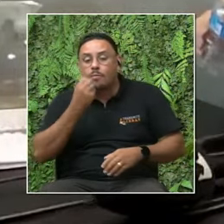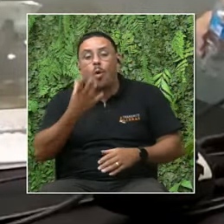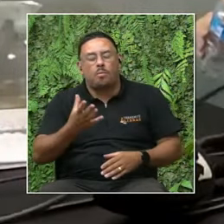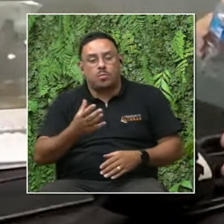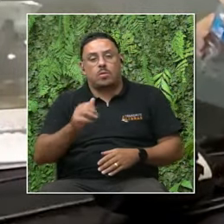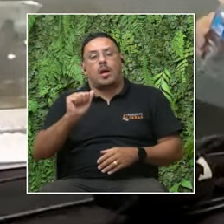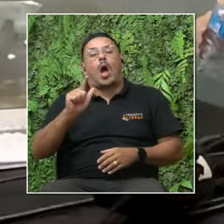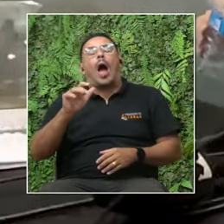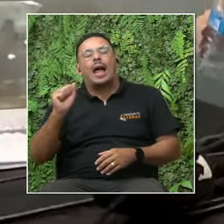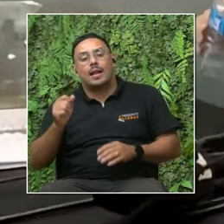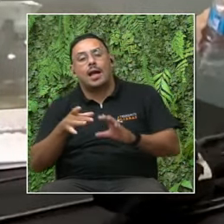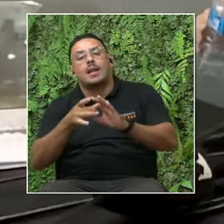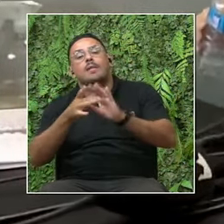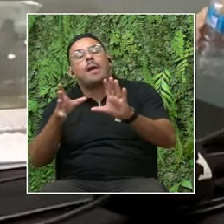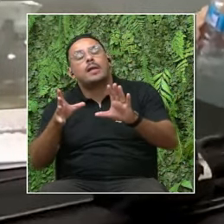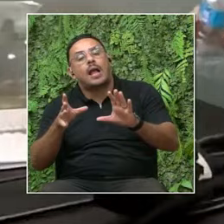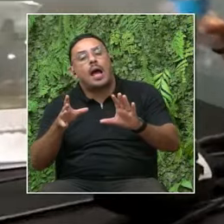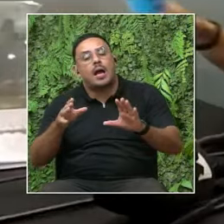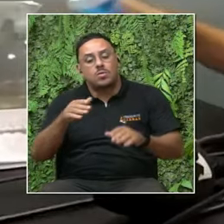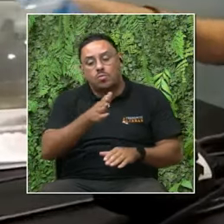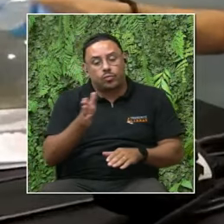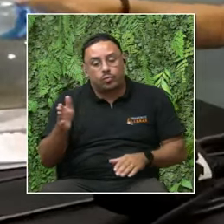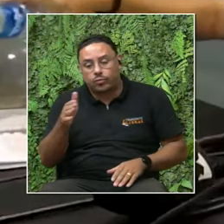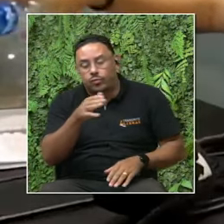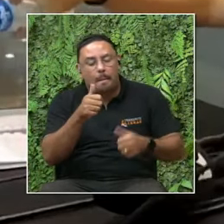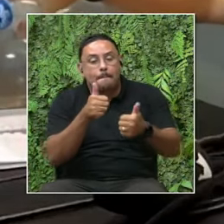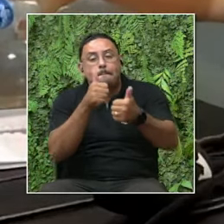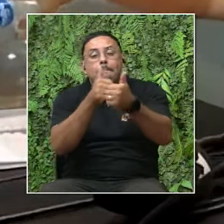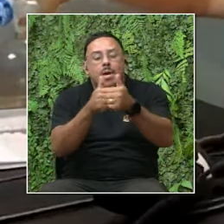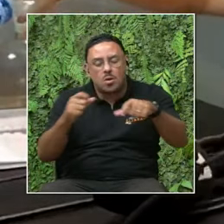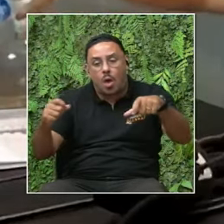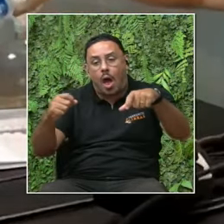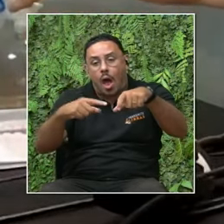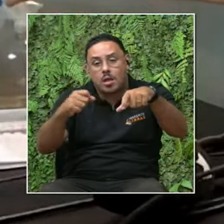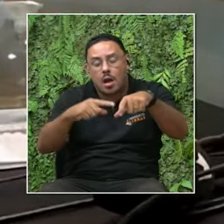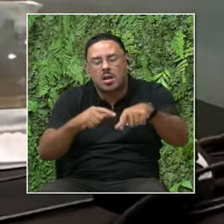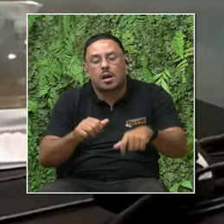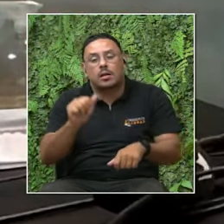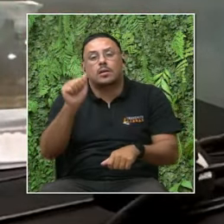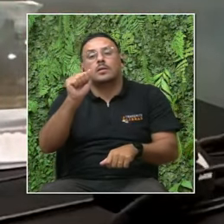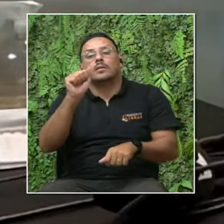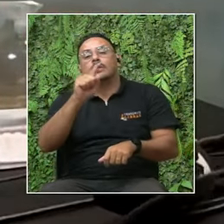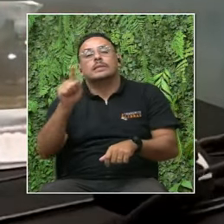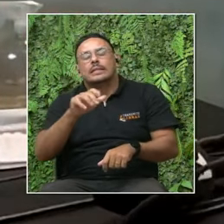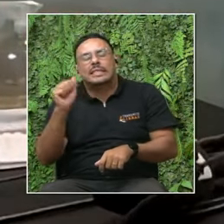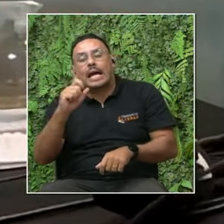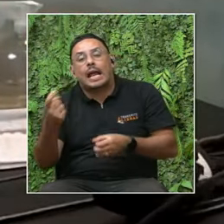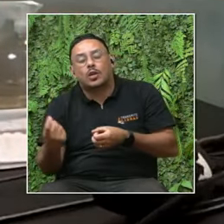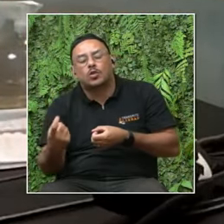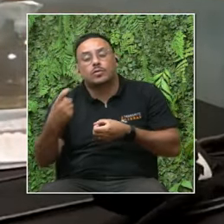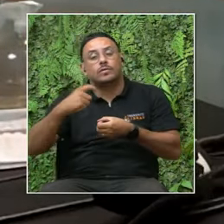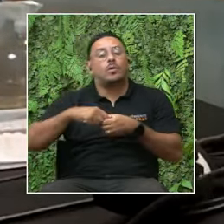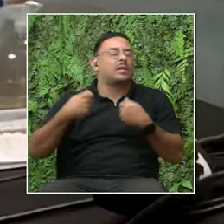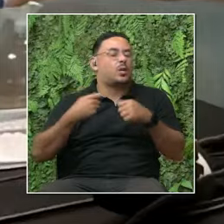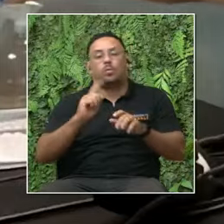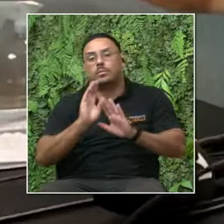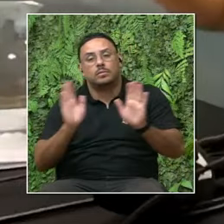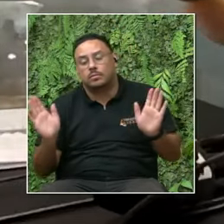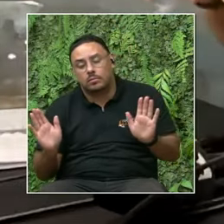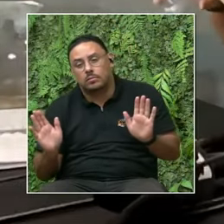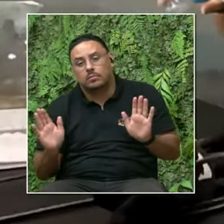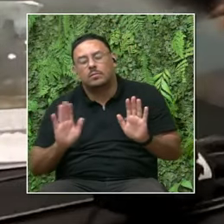Franco tenha a liberdade para se aproximar dos atacantes o o zarach não precisa nem dar um passinho para trás para voltar para fechar para marcar